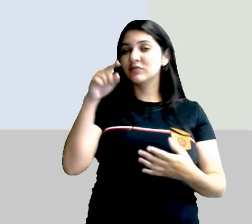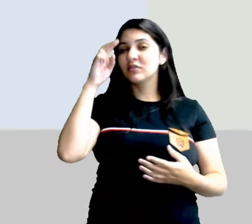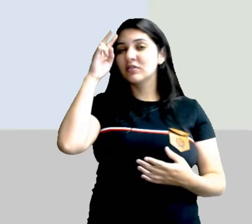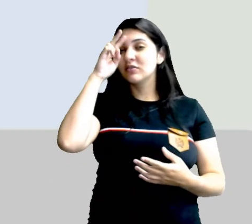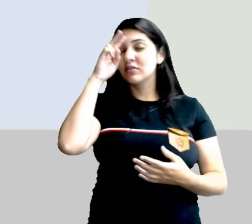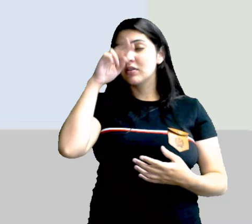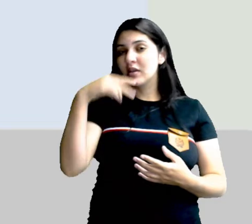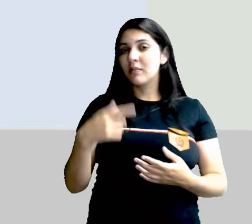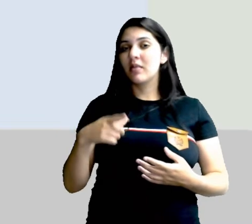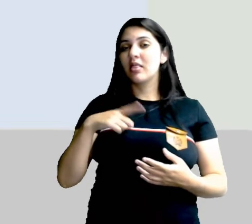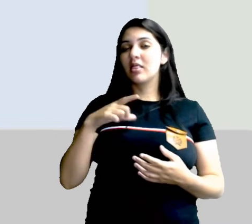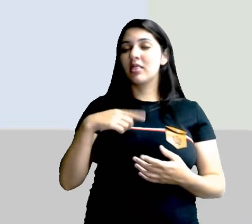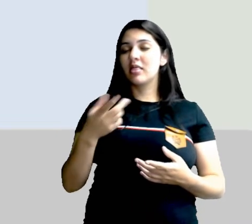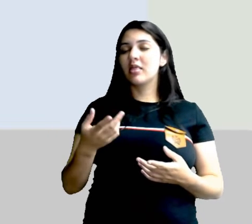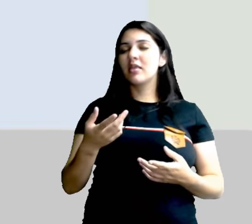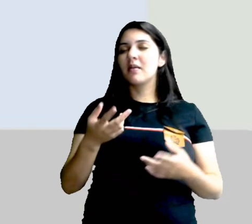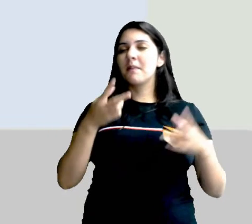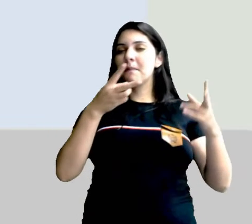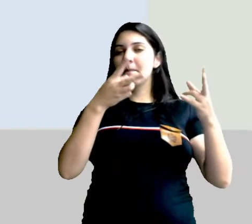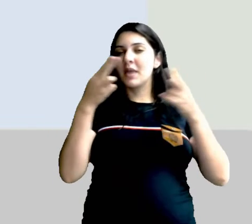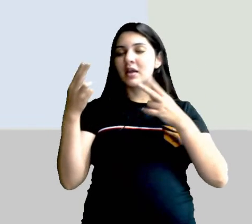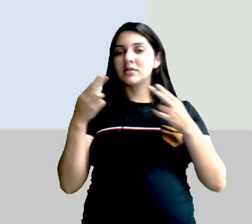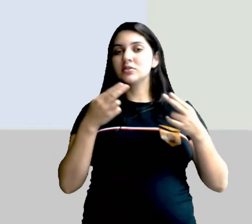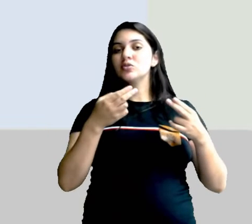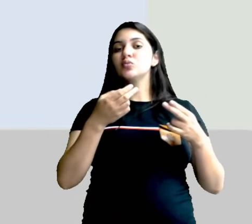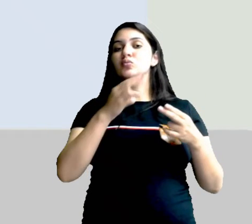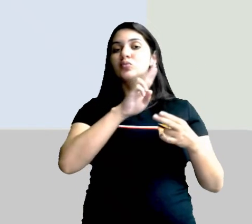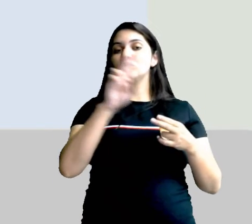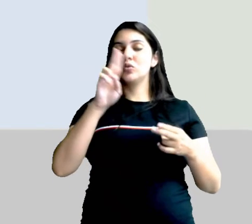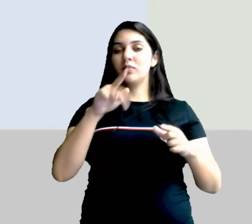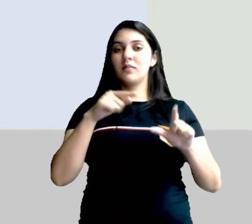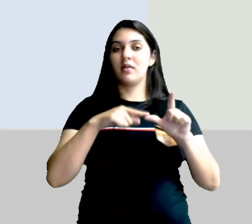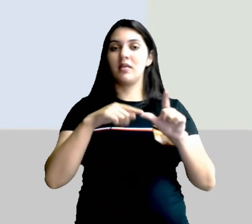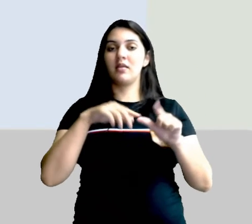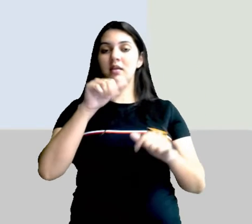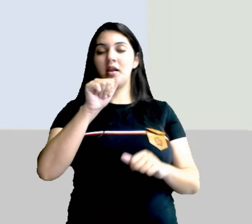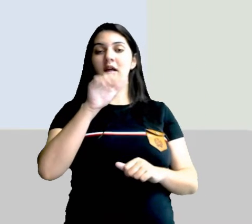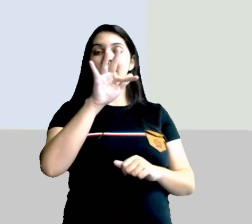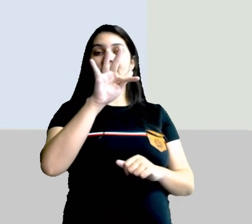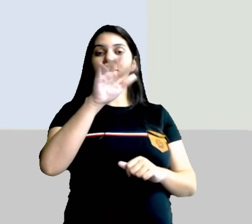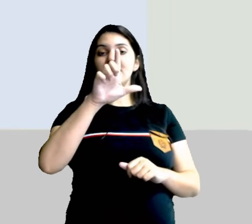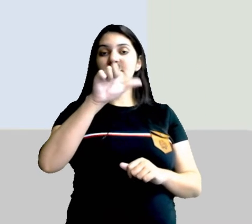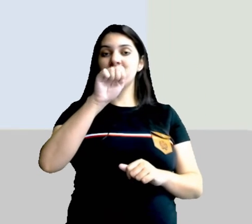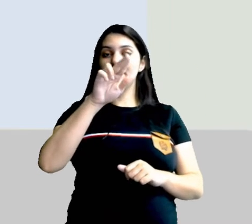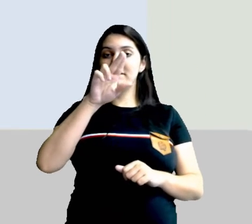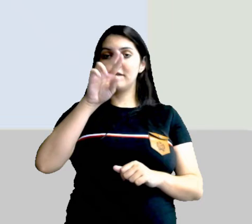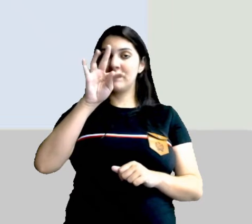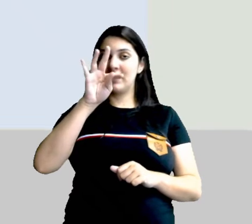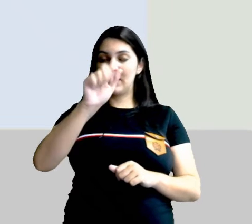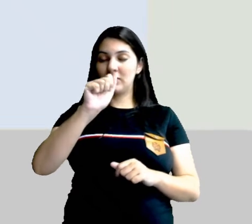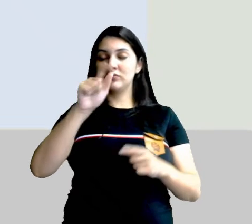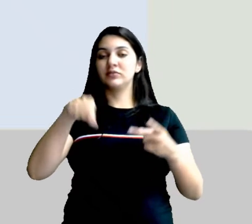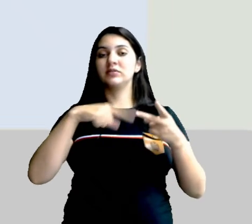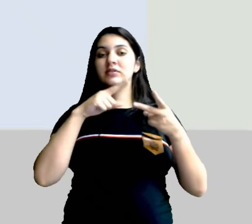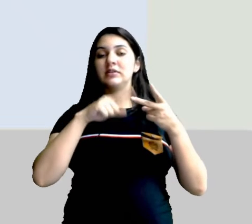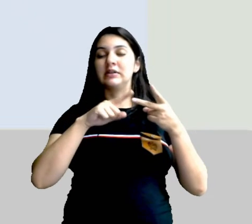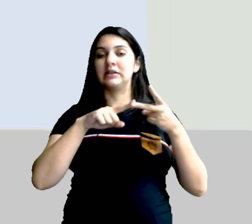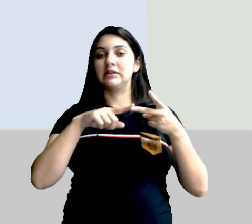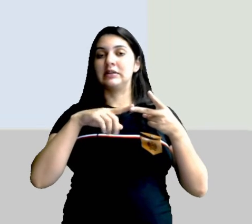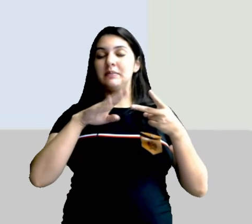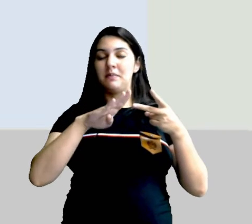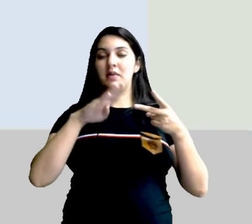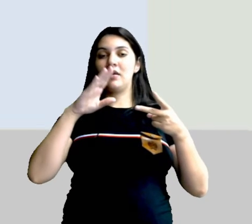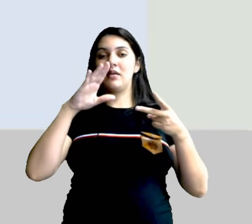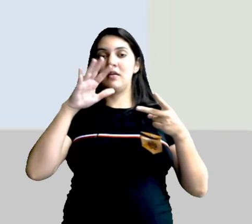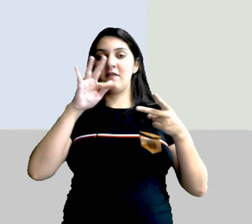com o nome do título. Ó, letra A flauta mágica. Letra B,